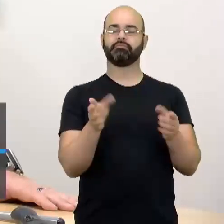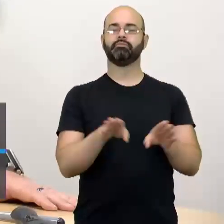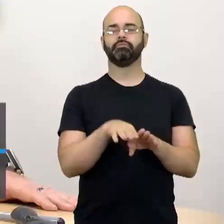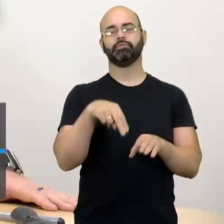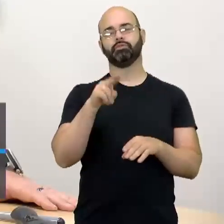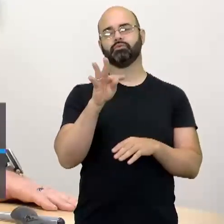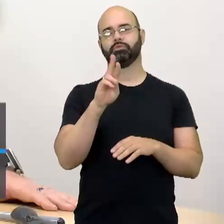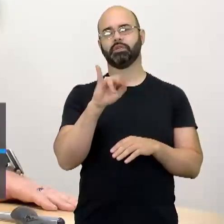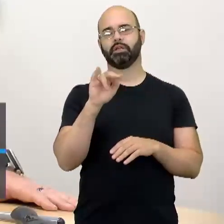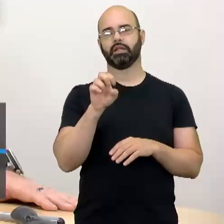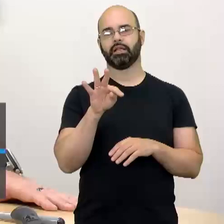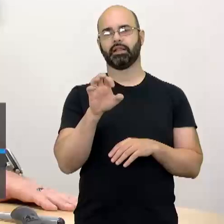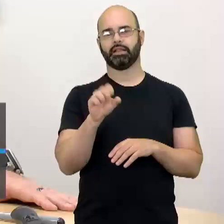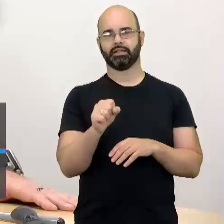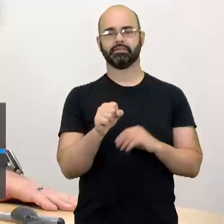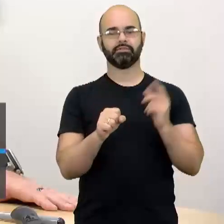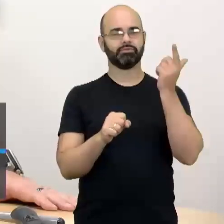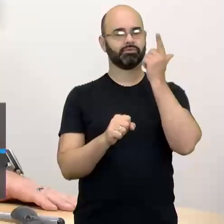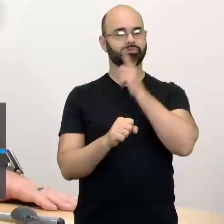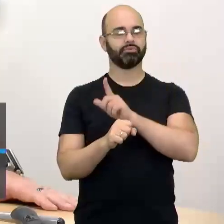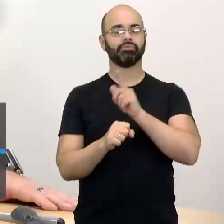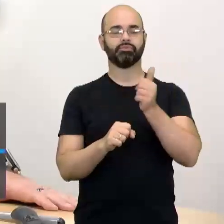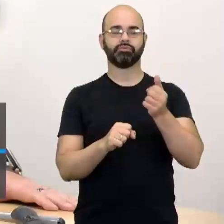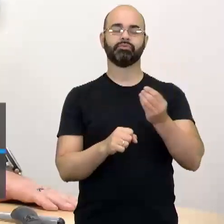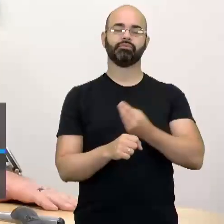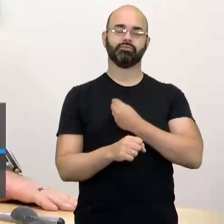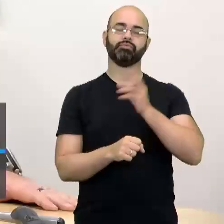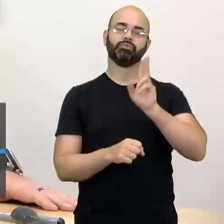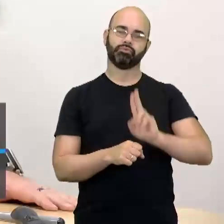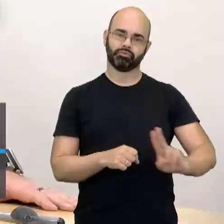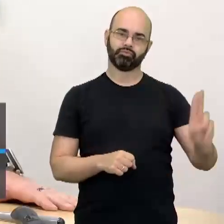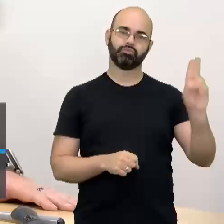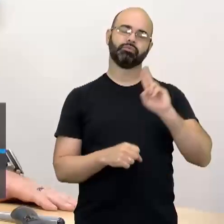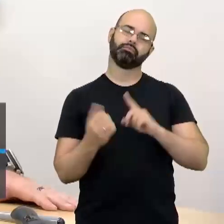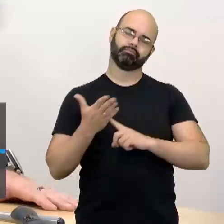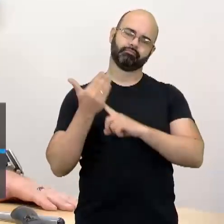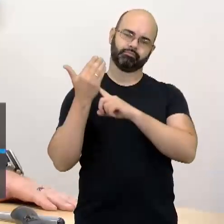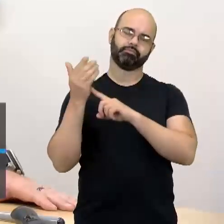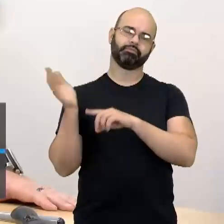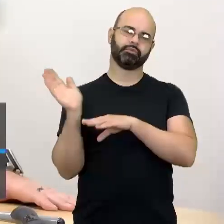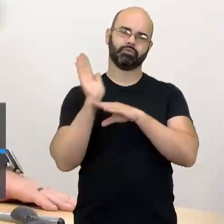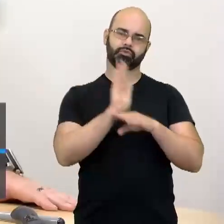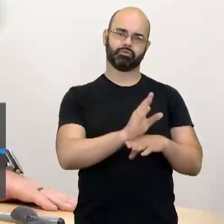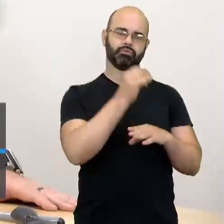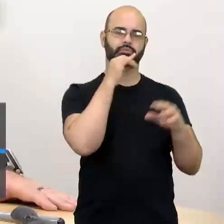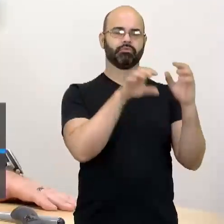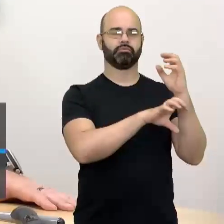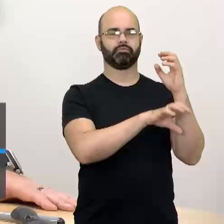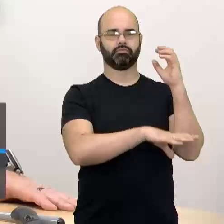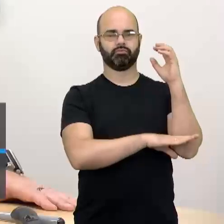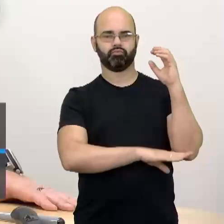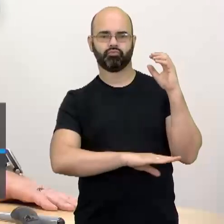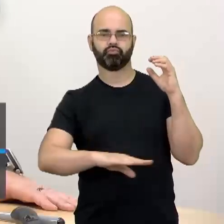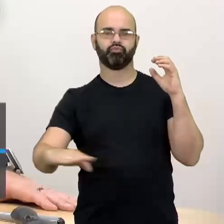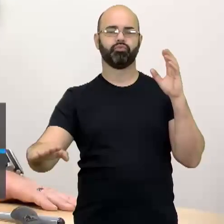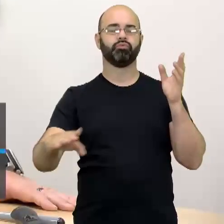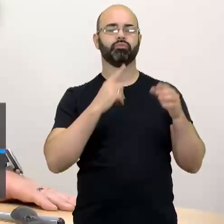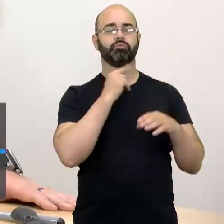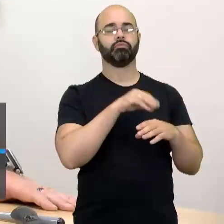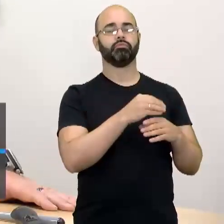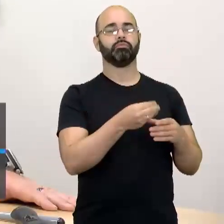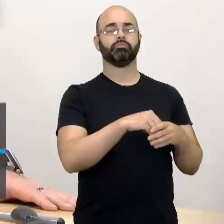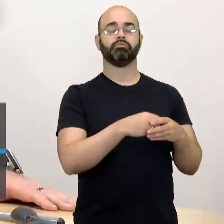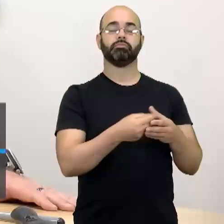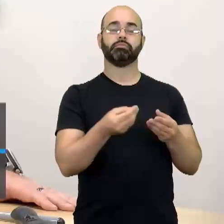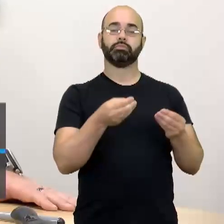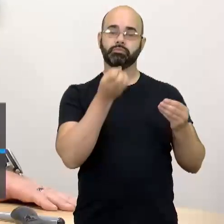E com outros produtos aí, logicamente, utilizando sempre a tecnologia, e faz aí com que o Cerrado seja um dos maiores produtores de